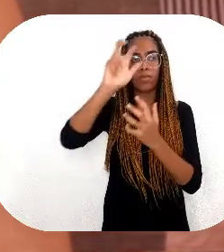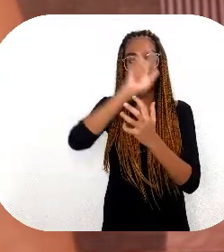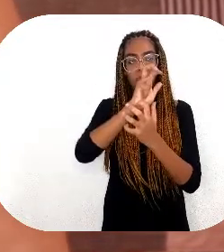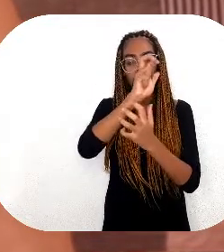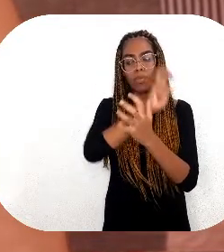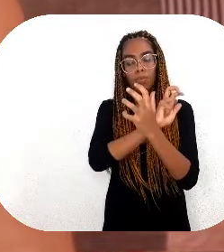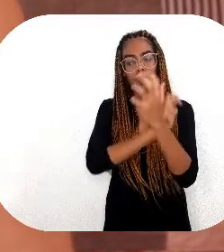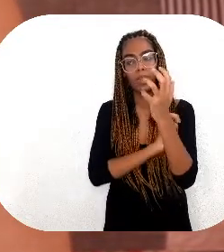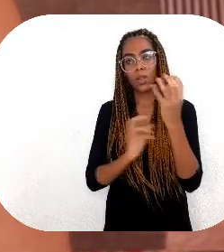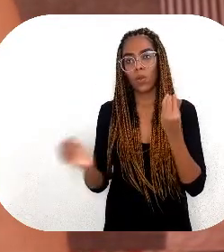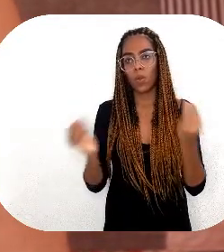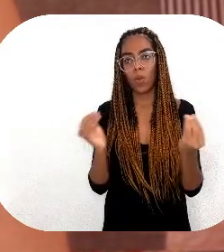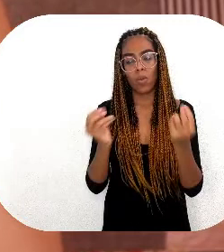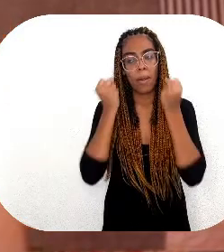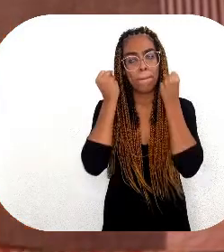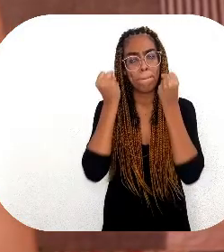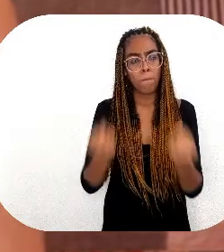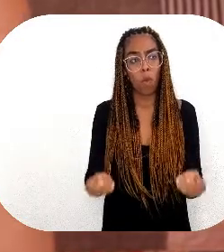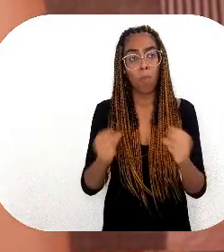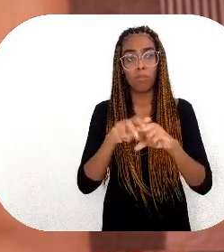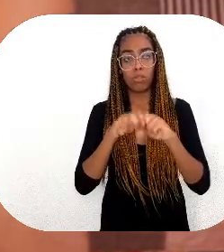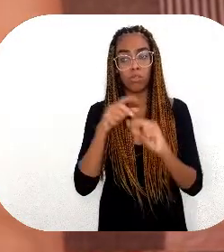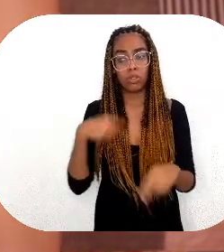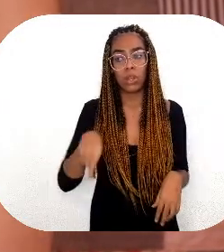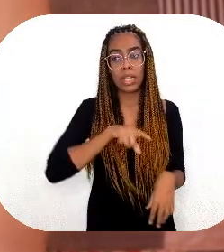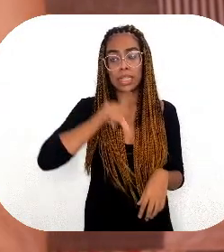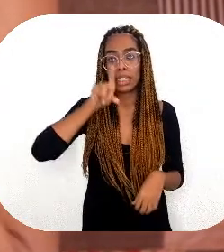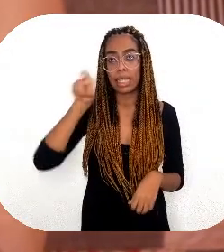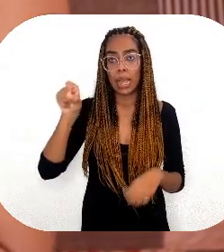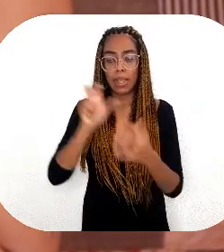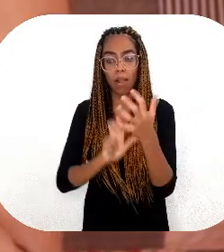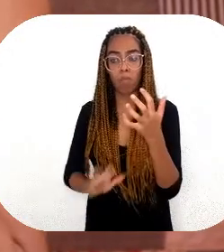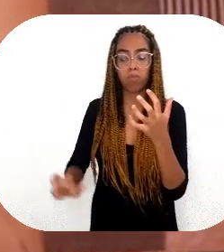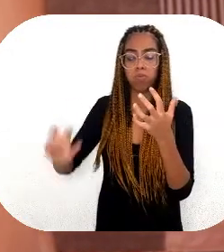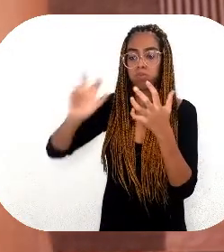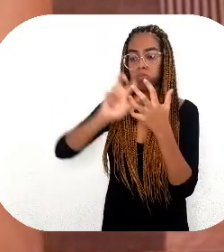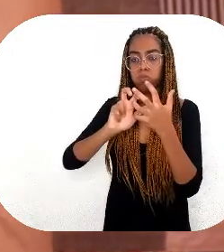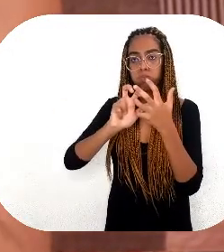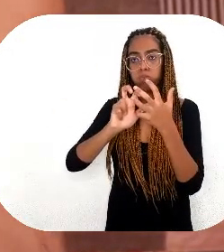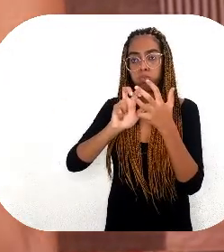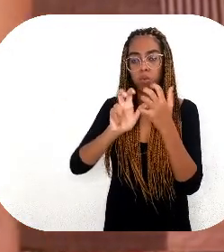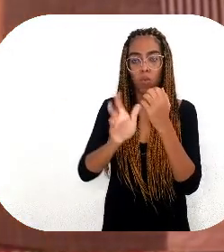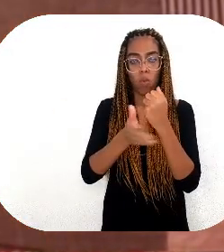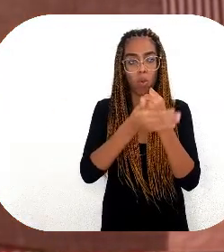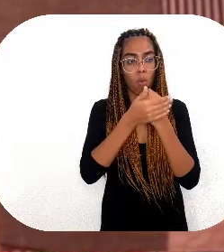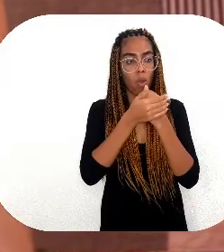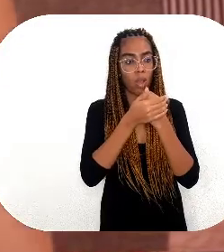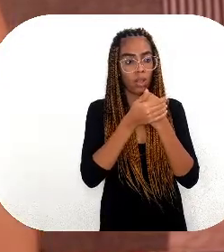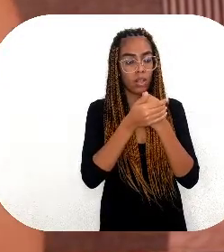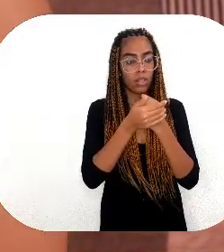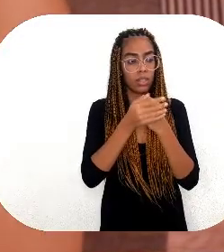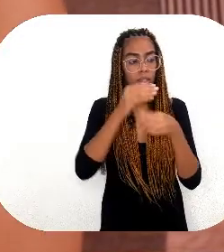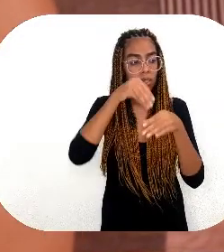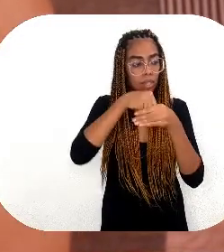de galho em galho, pulando com o coração, não. Pesa, meu amigo. Por isso, quando a gente sai pra pinotar, sabe, pra pular dos